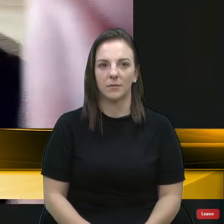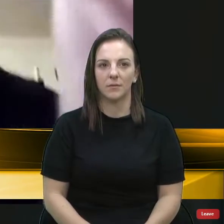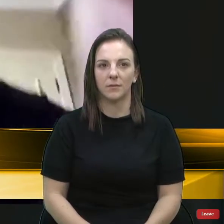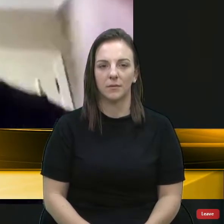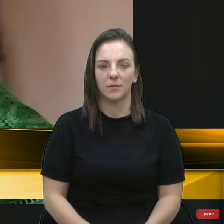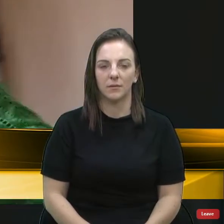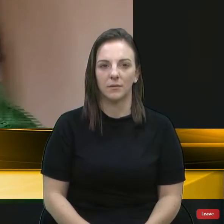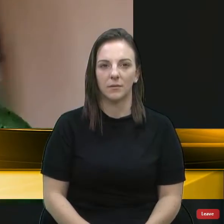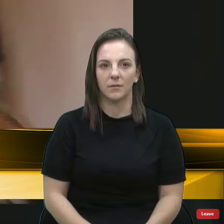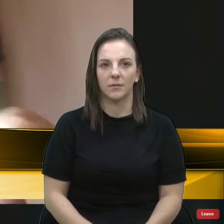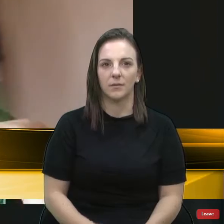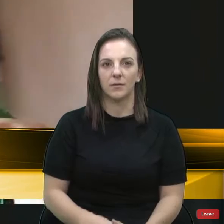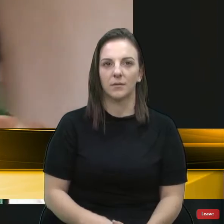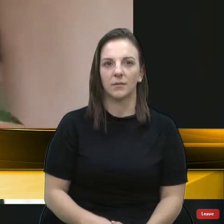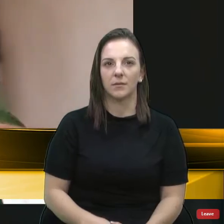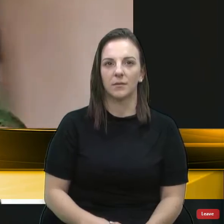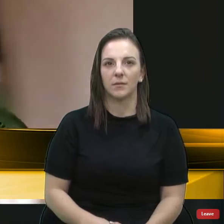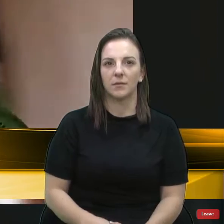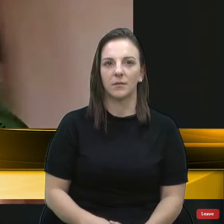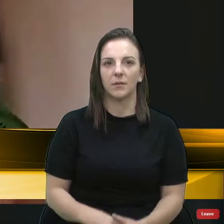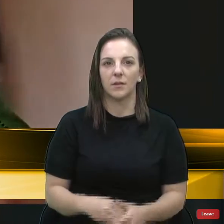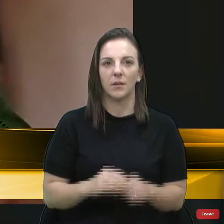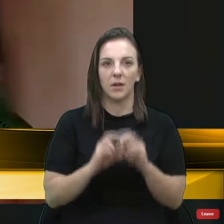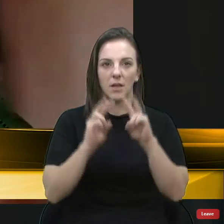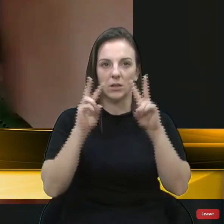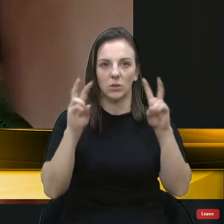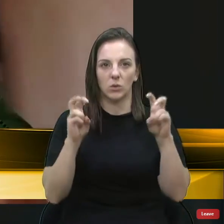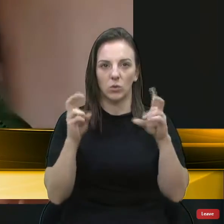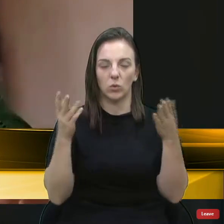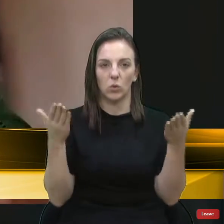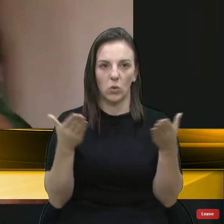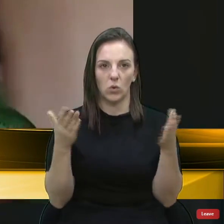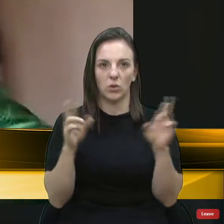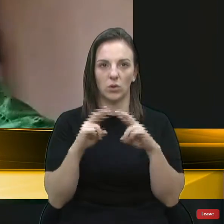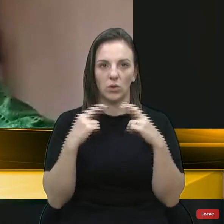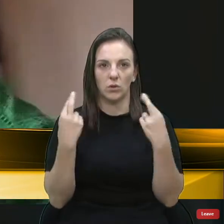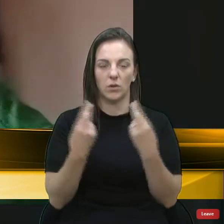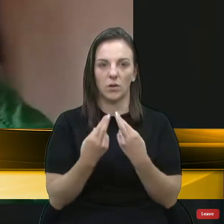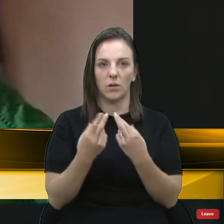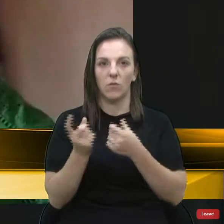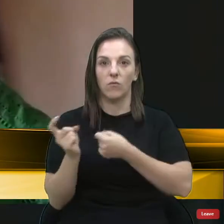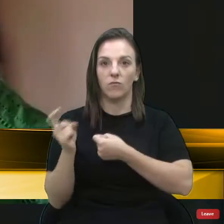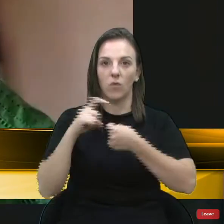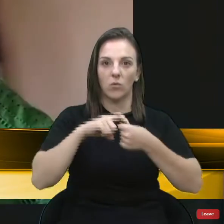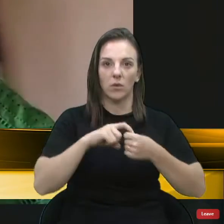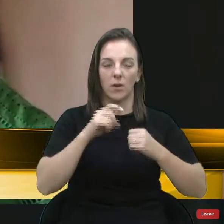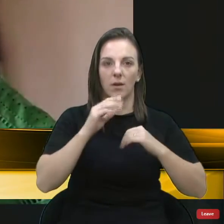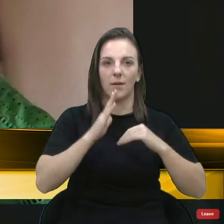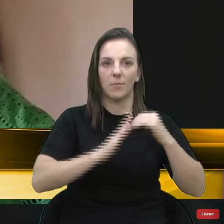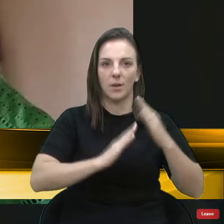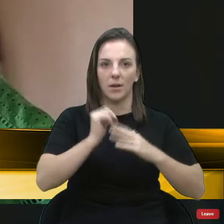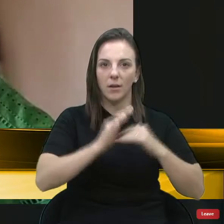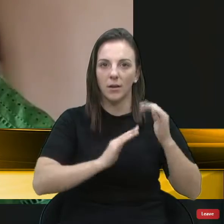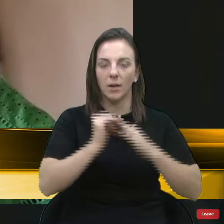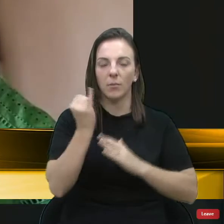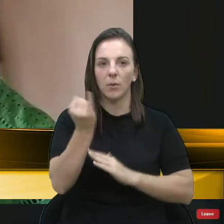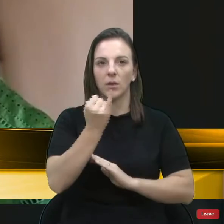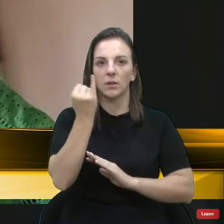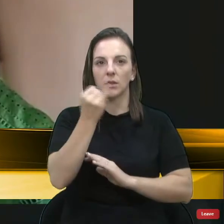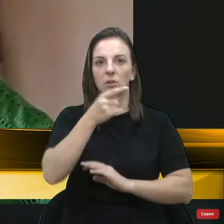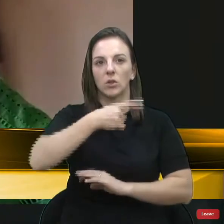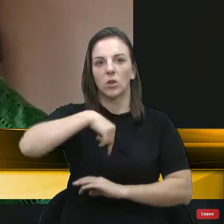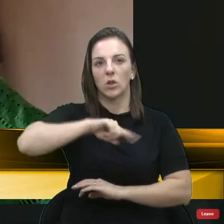O motivo do meu grande expediente de hoje, né, é retomar ações importantes que havíamos feito já no